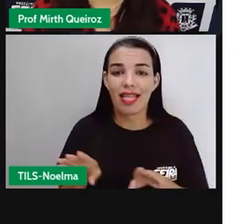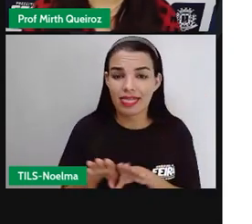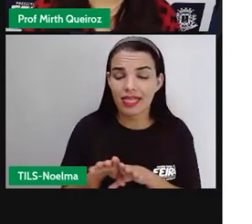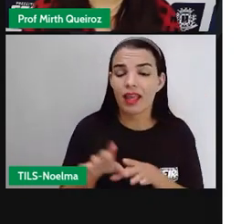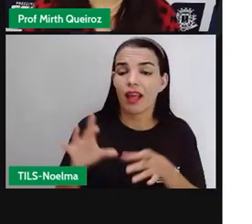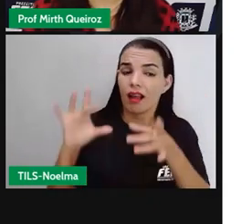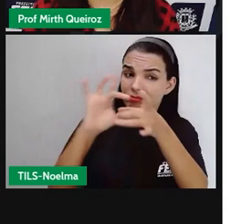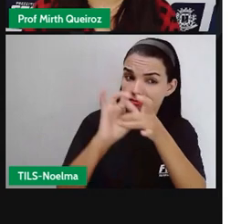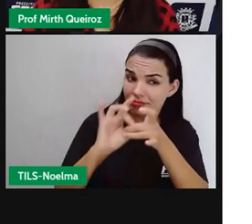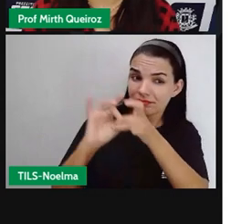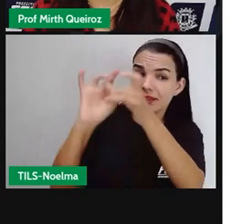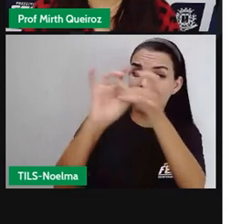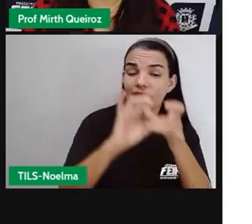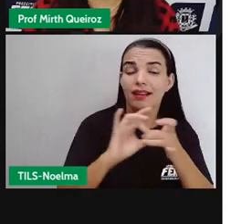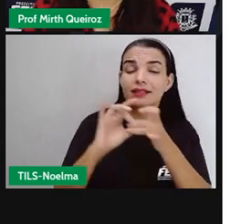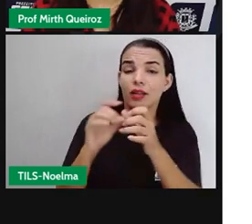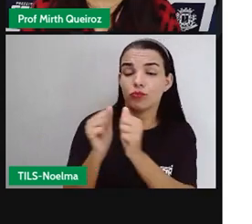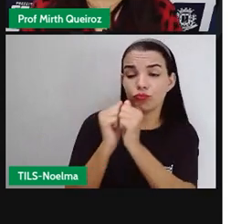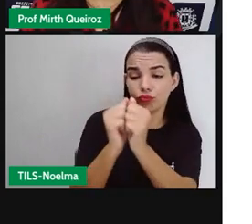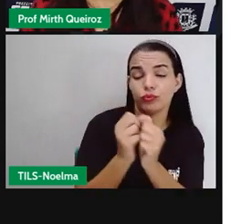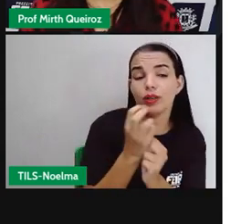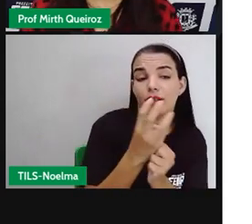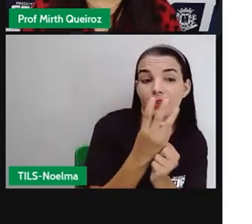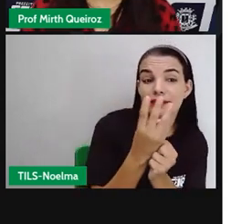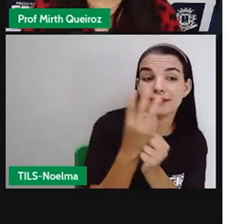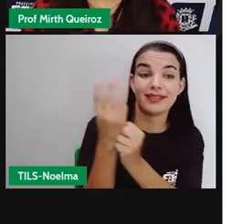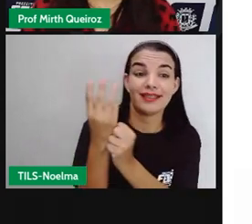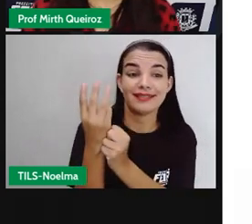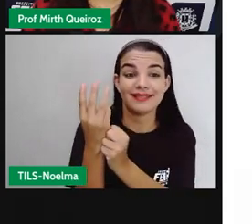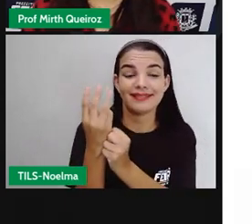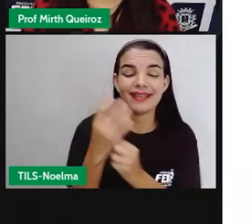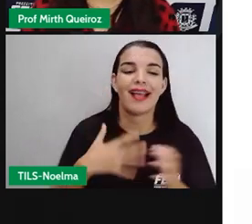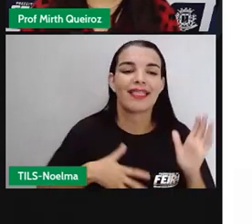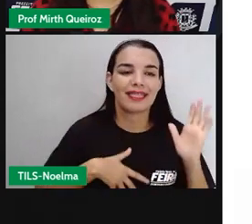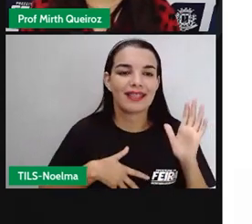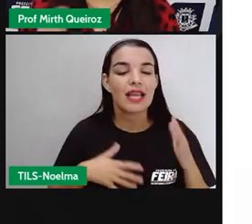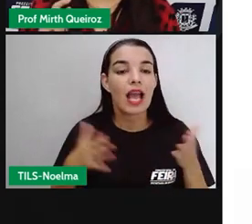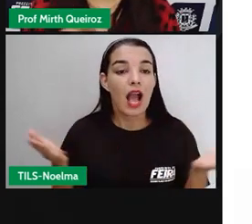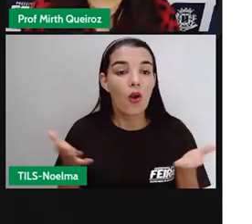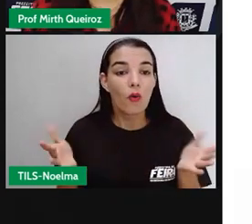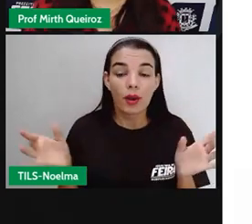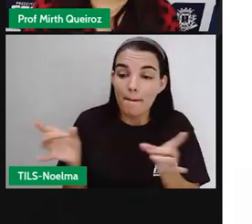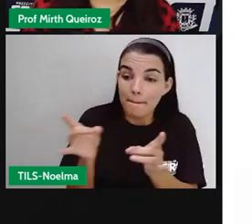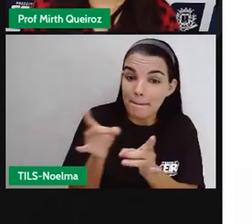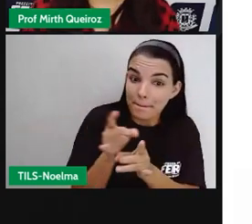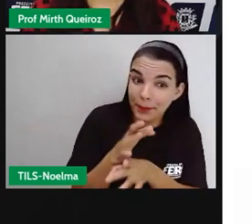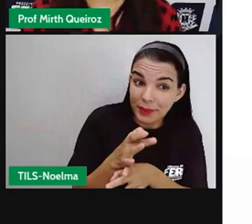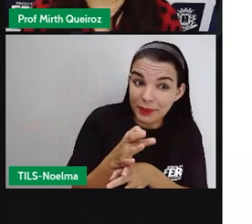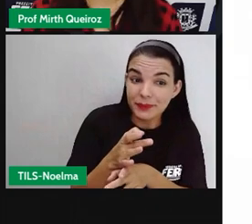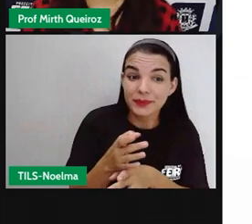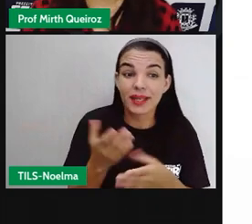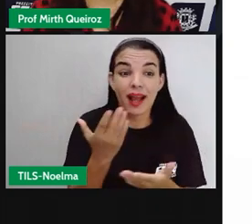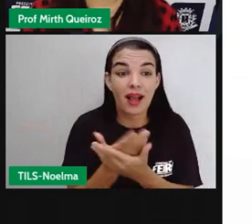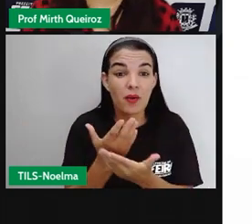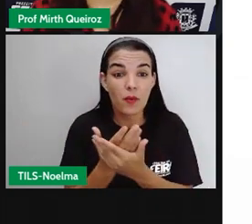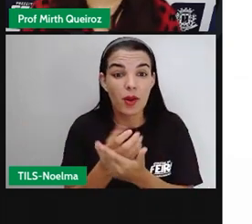relação aí com o xaxado e com o xote, né? Nossa aula, ela se encerra por aqui. Eu desafio vocês, se